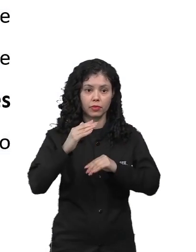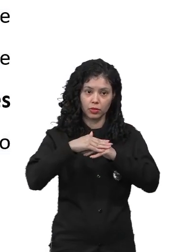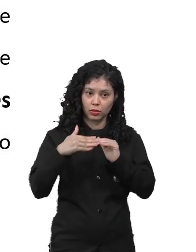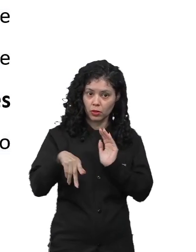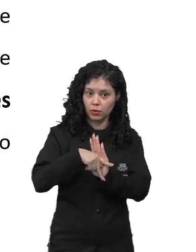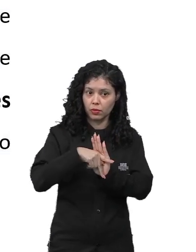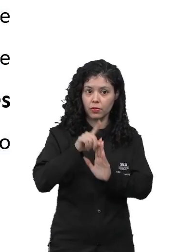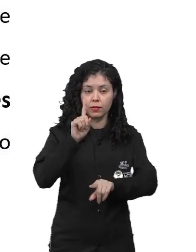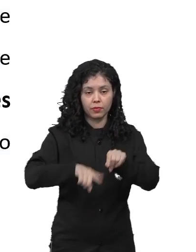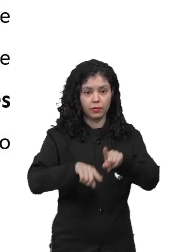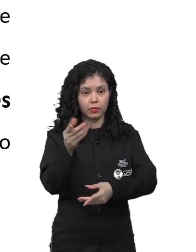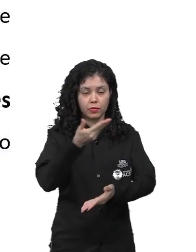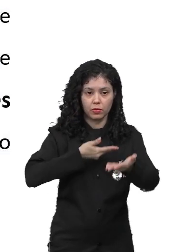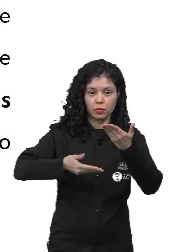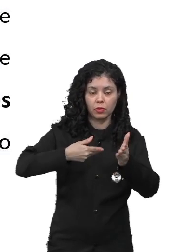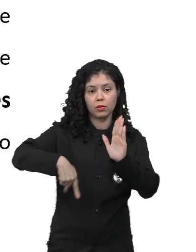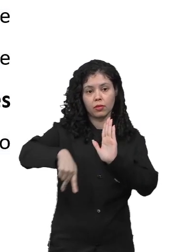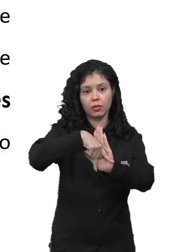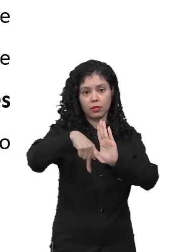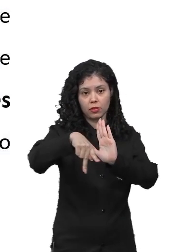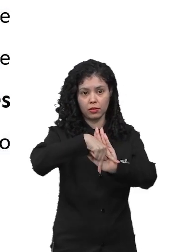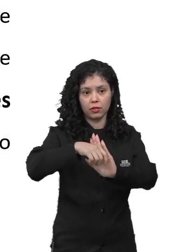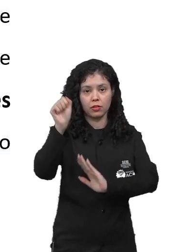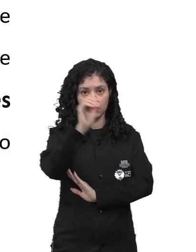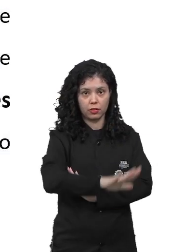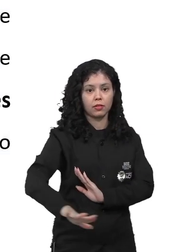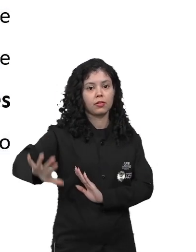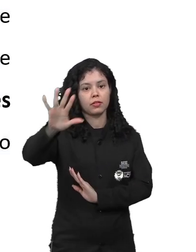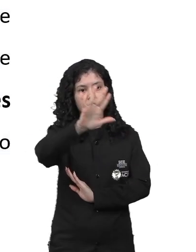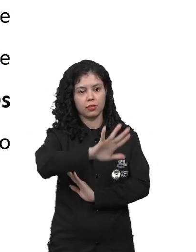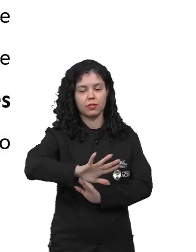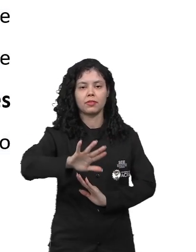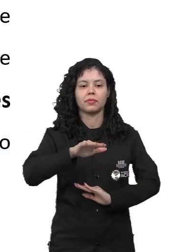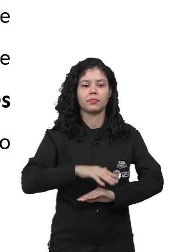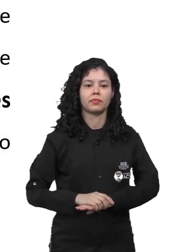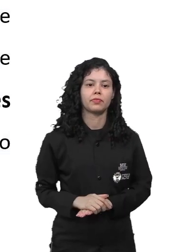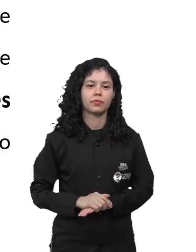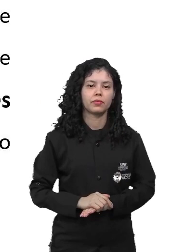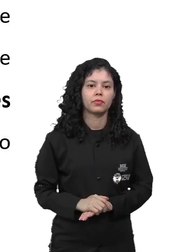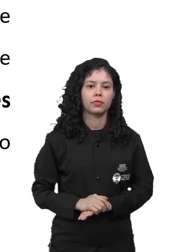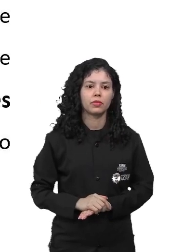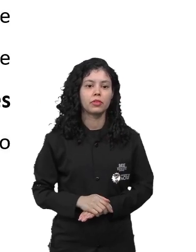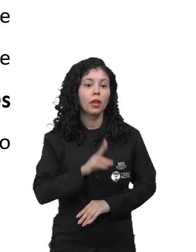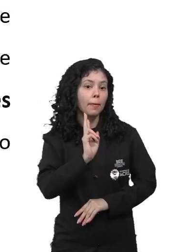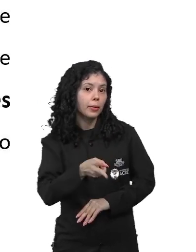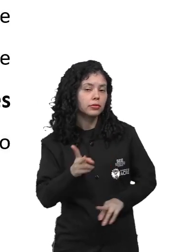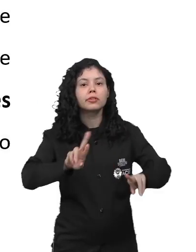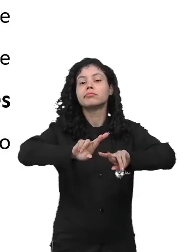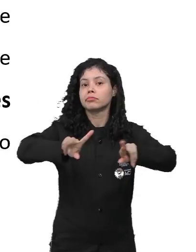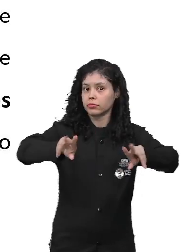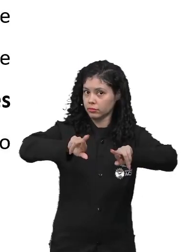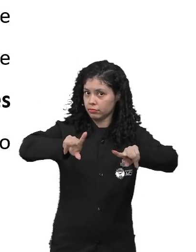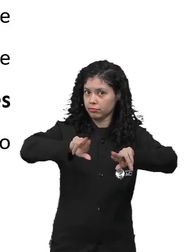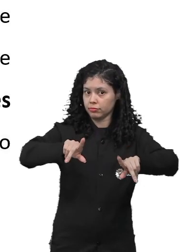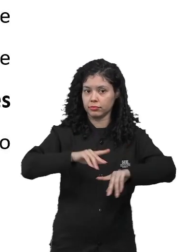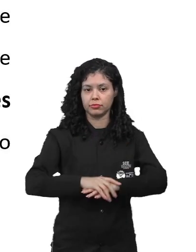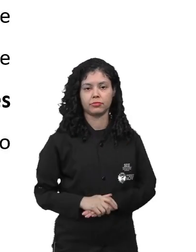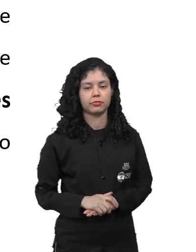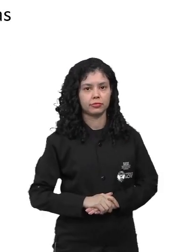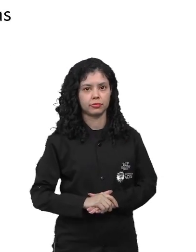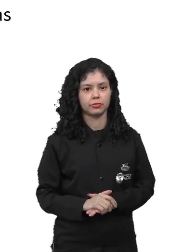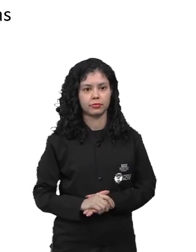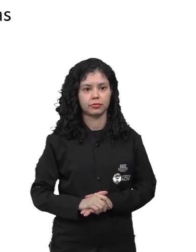todos feitos ali de matéria e vão compartilhar de propriedades gerais em comum, mesmo eles sendo